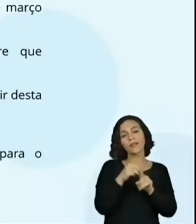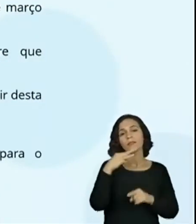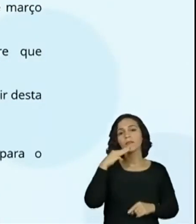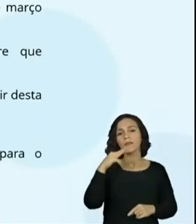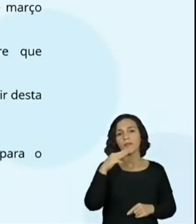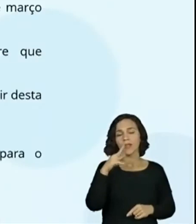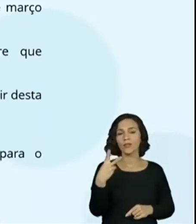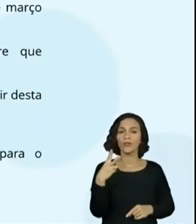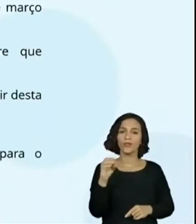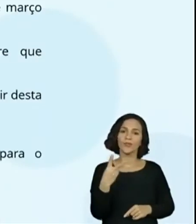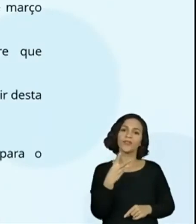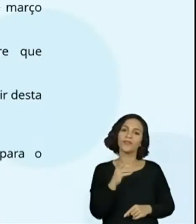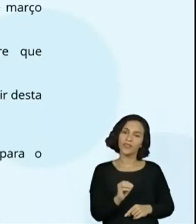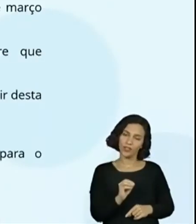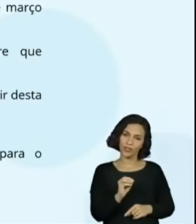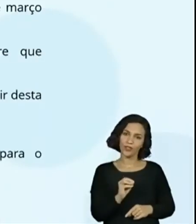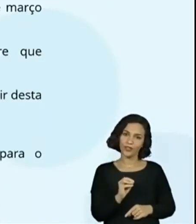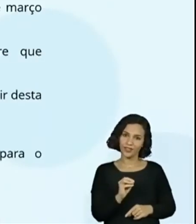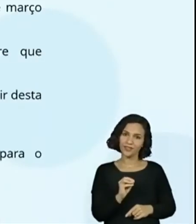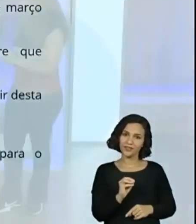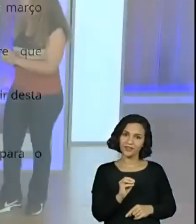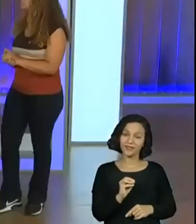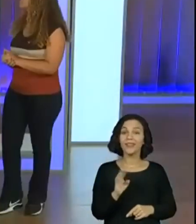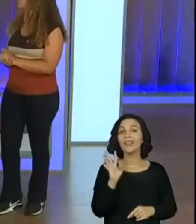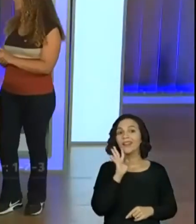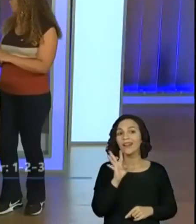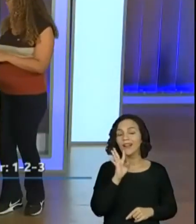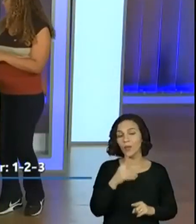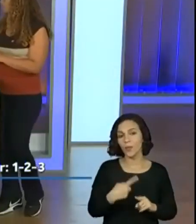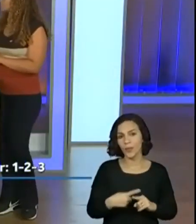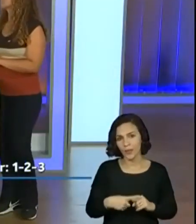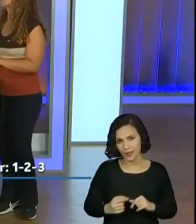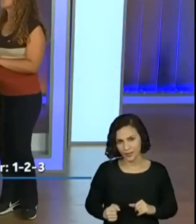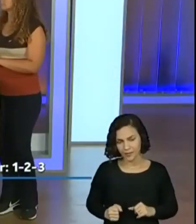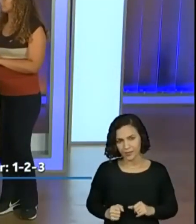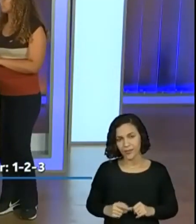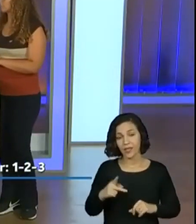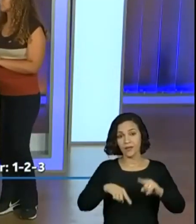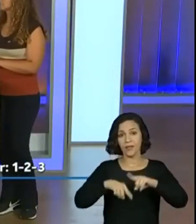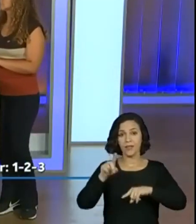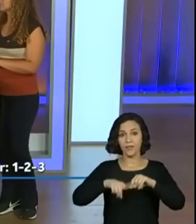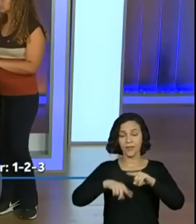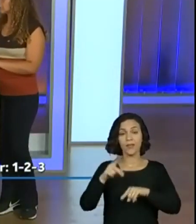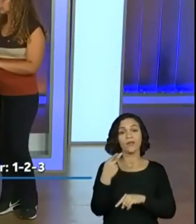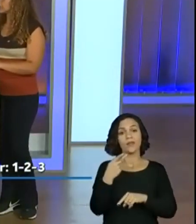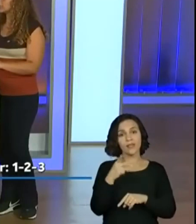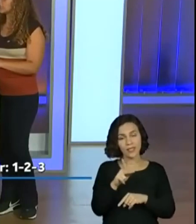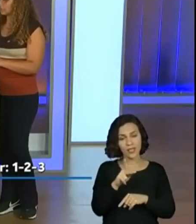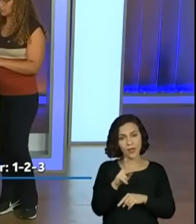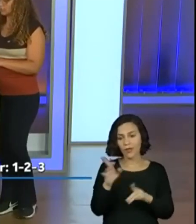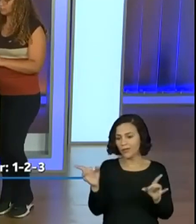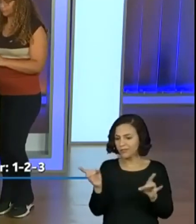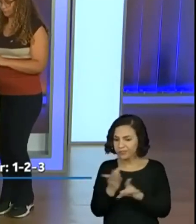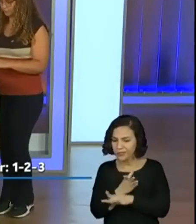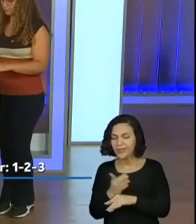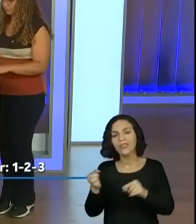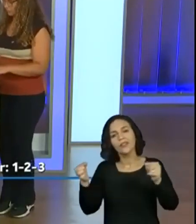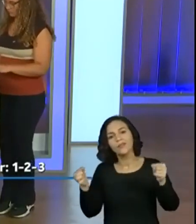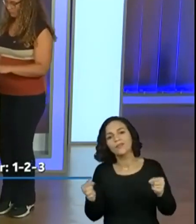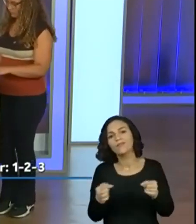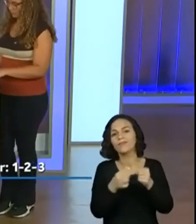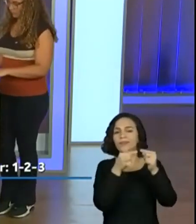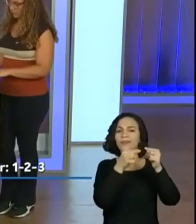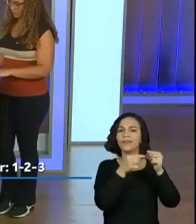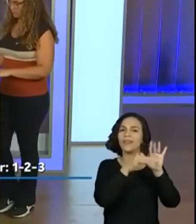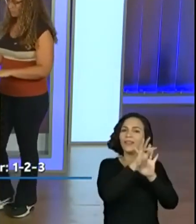contexto okay? ajuda também Bastante. A entender, né, professora? Olha como é legal, primeiro você usa aí todo o material e depois você encaixa num contexto Sim. de frase, de